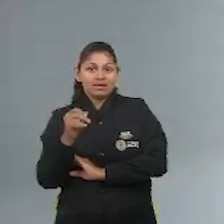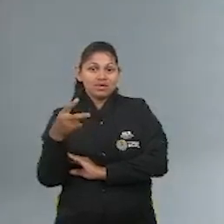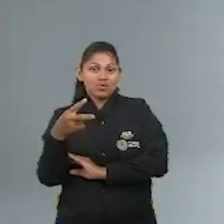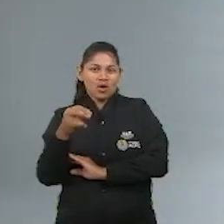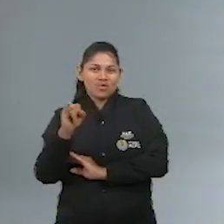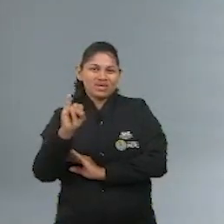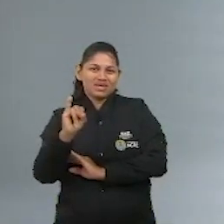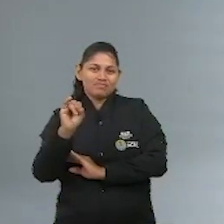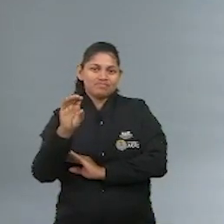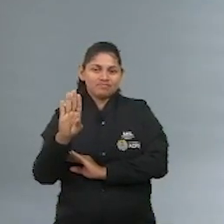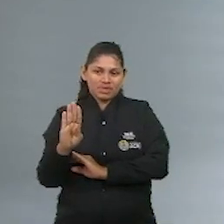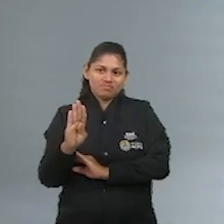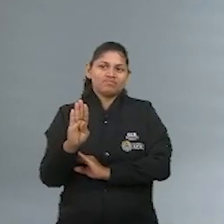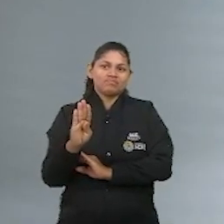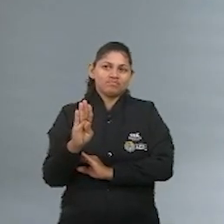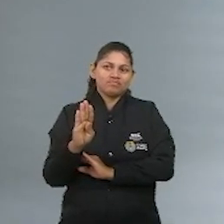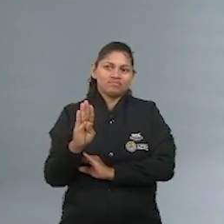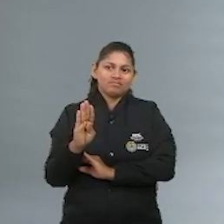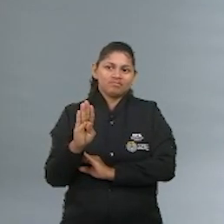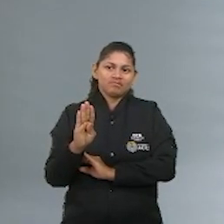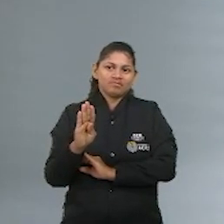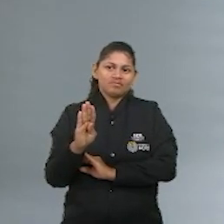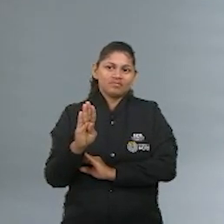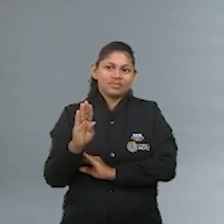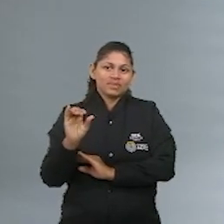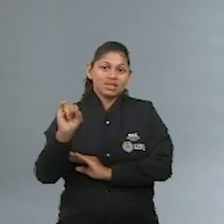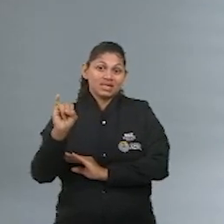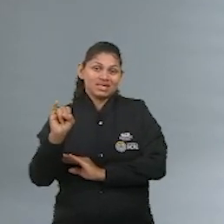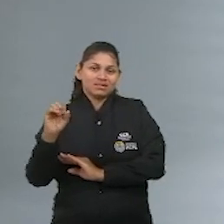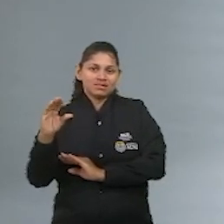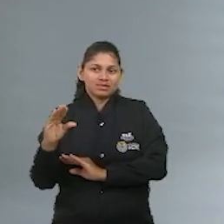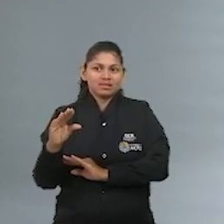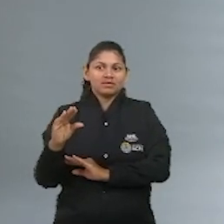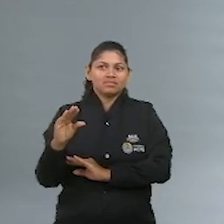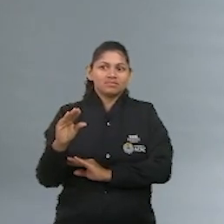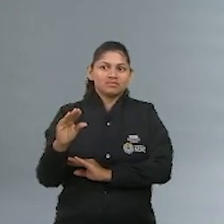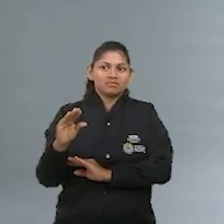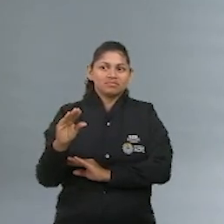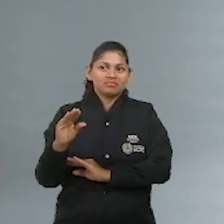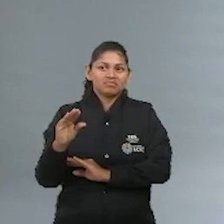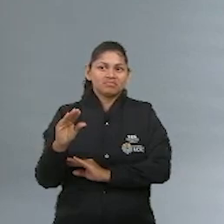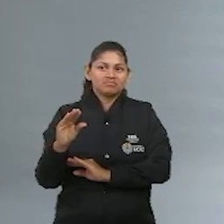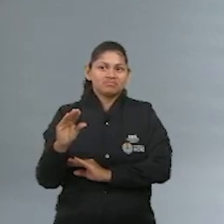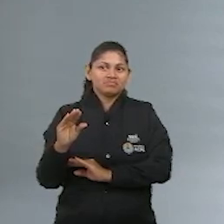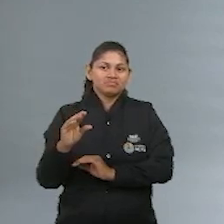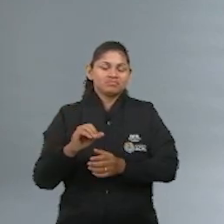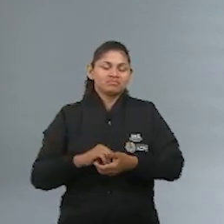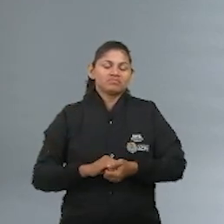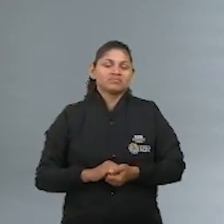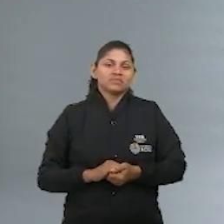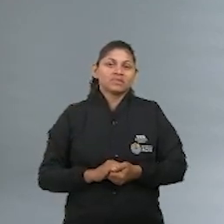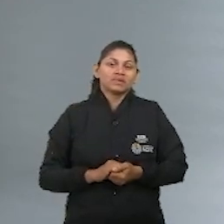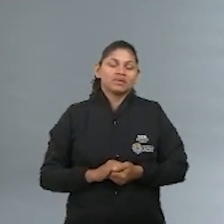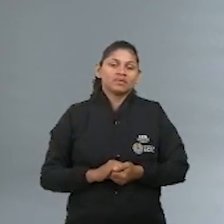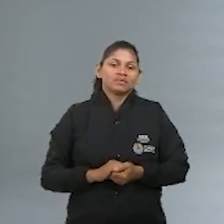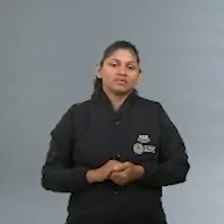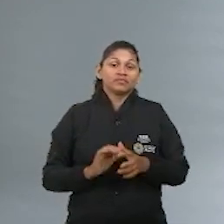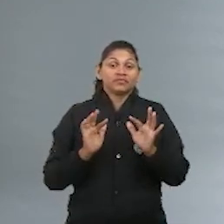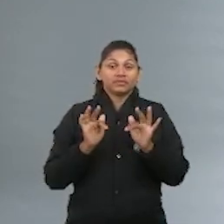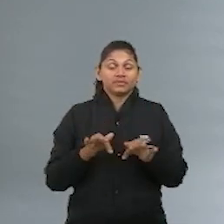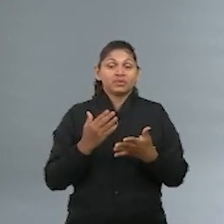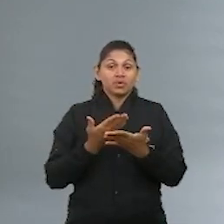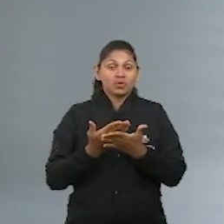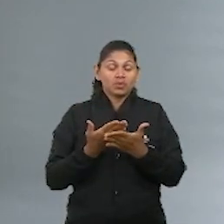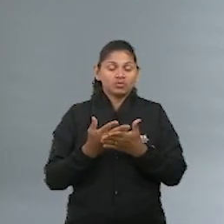tem que fazer e que cai no Enem, tá? É isso. por hoje. Eu